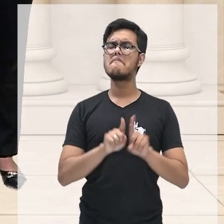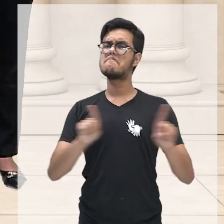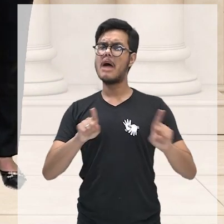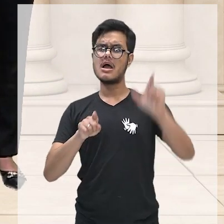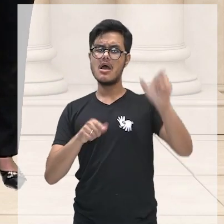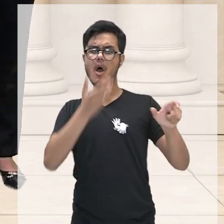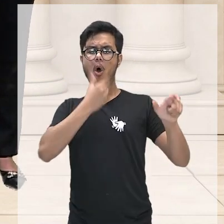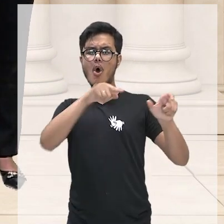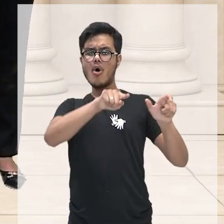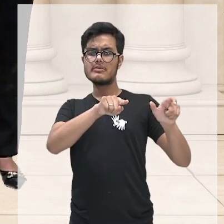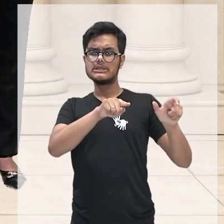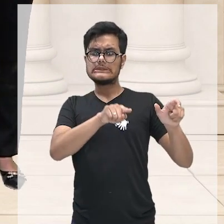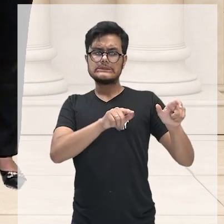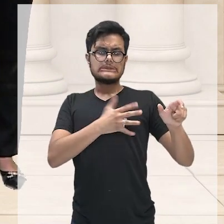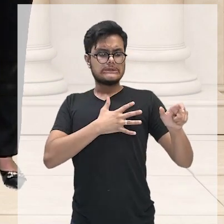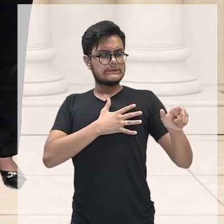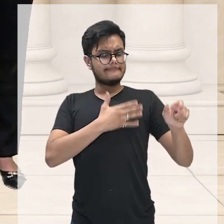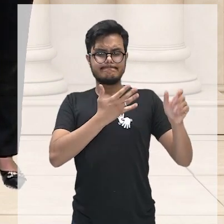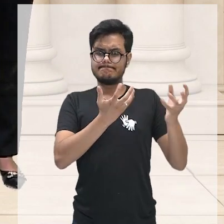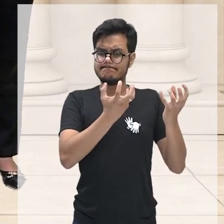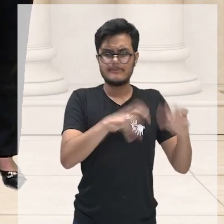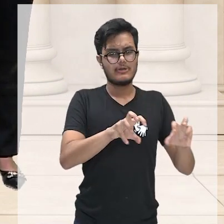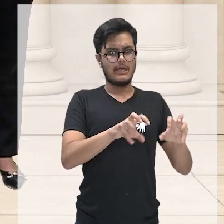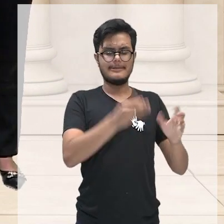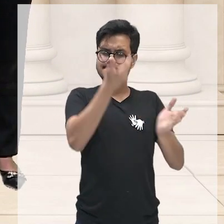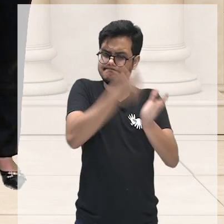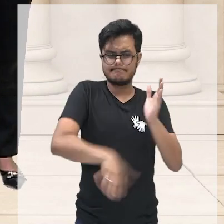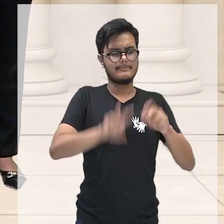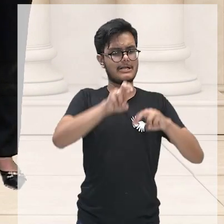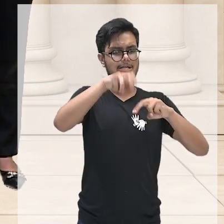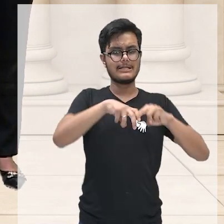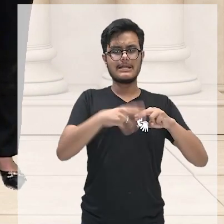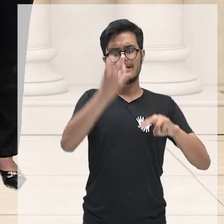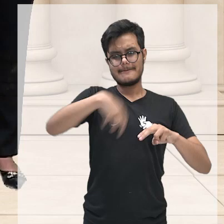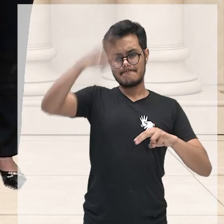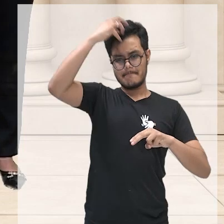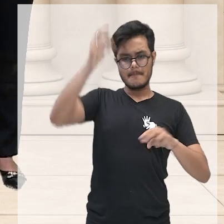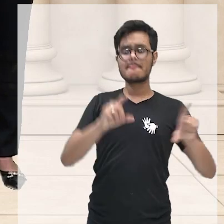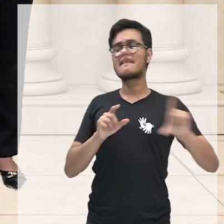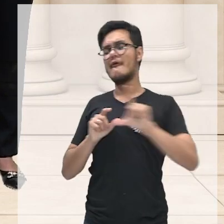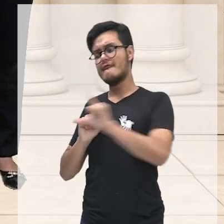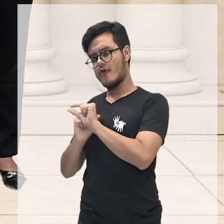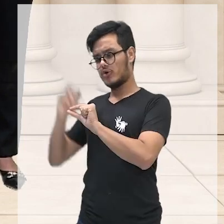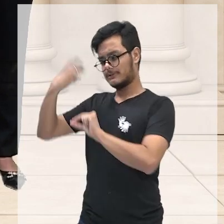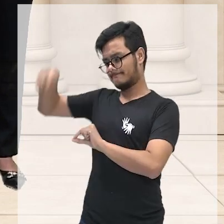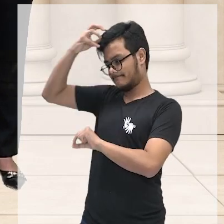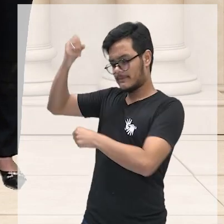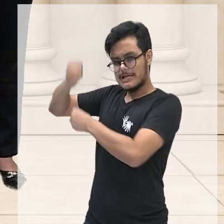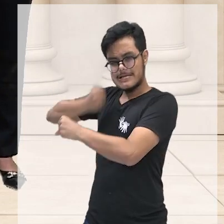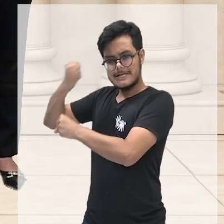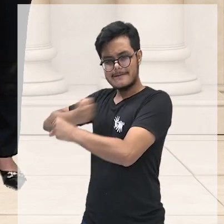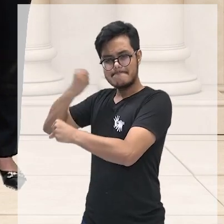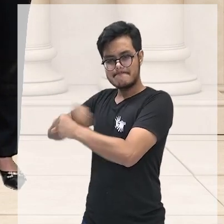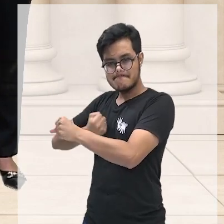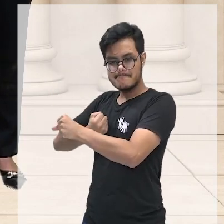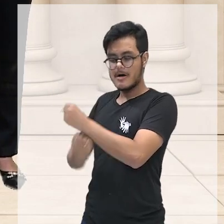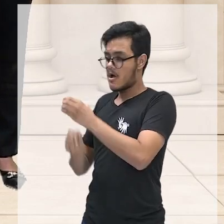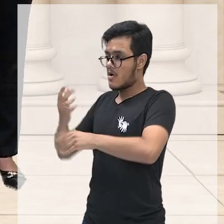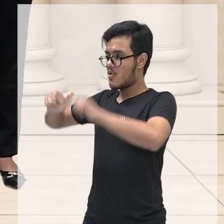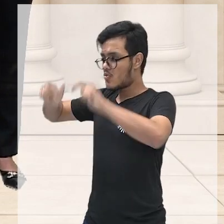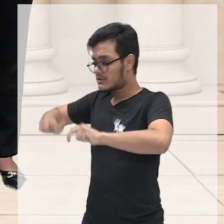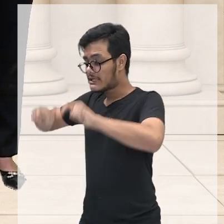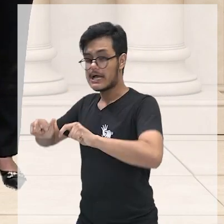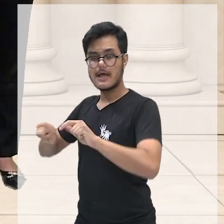ele abdicou do seu trono em favor do seu filho e voltou para a Troia para a reconstrução da cidade Os descendentes